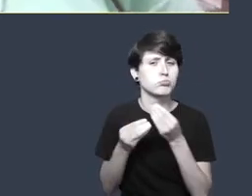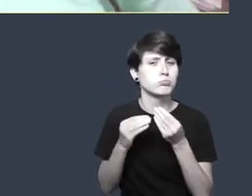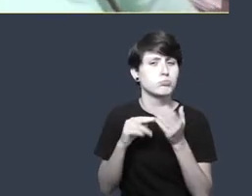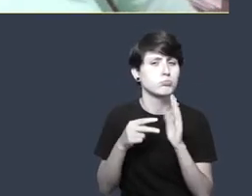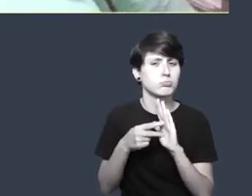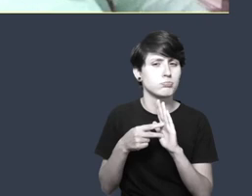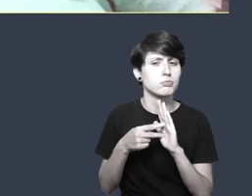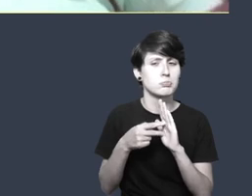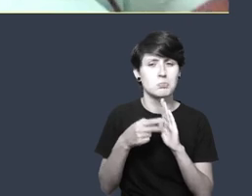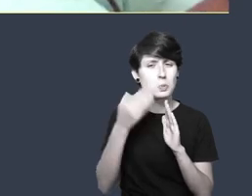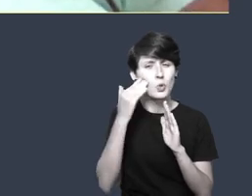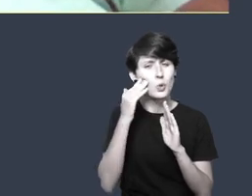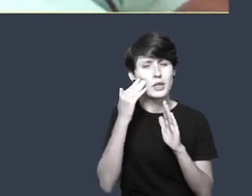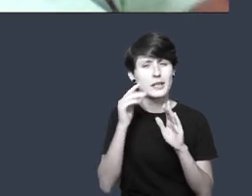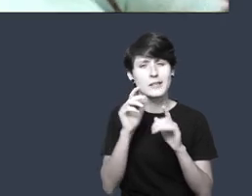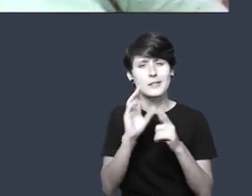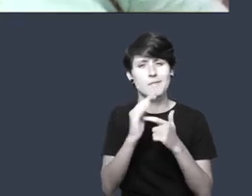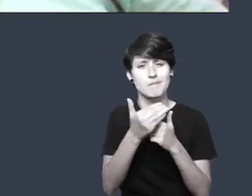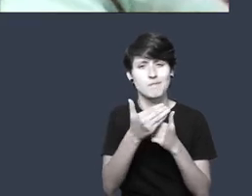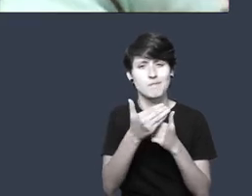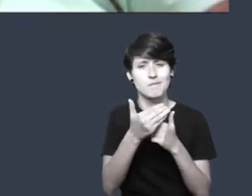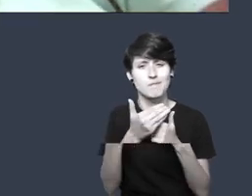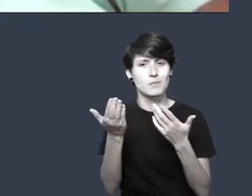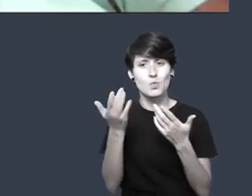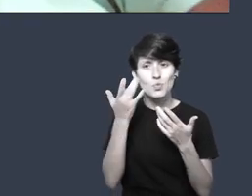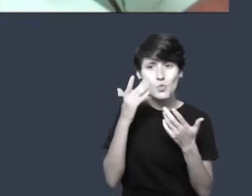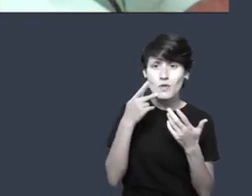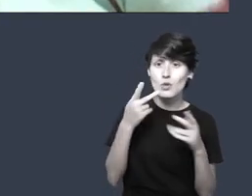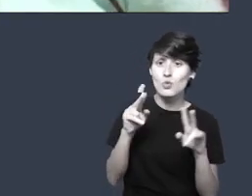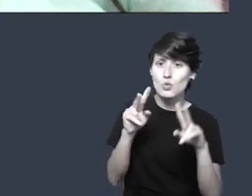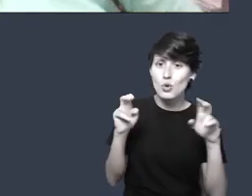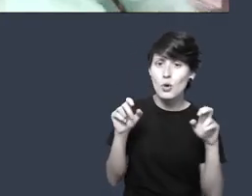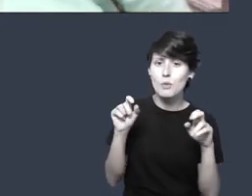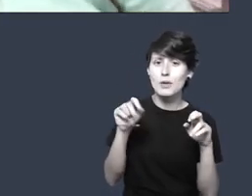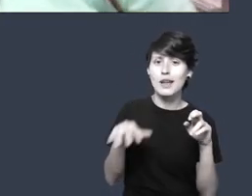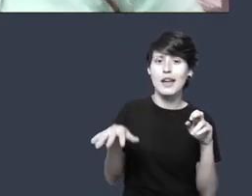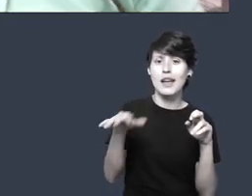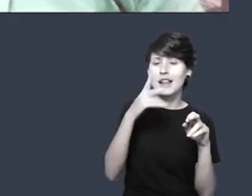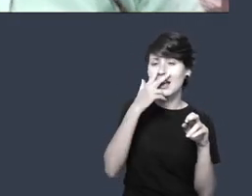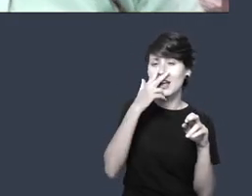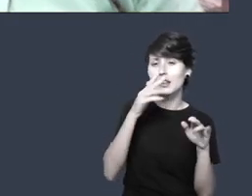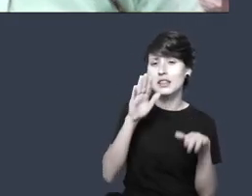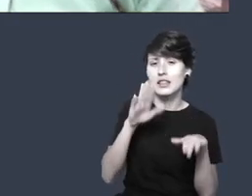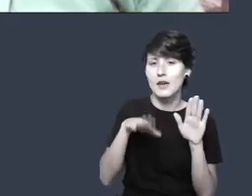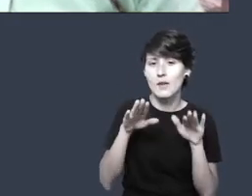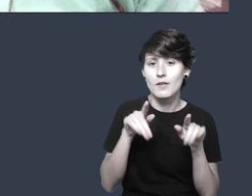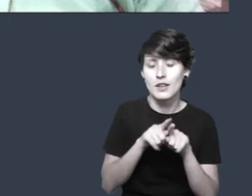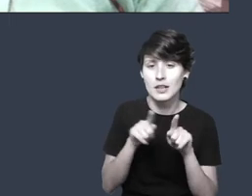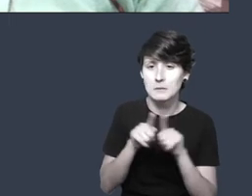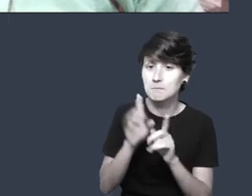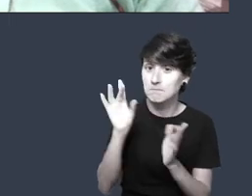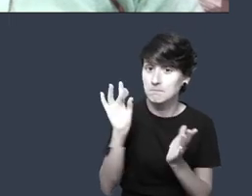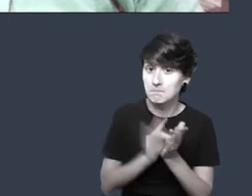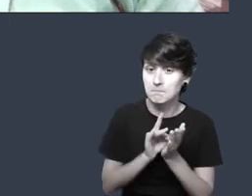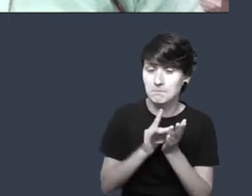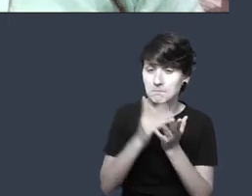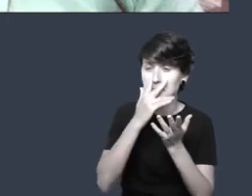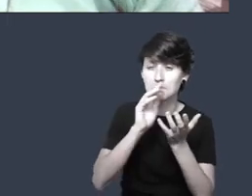O que seria isso? Eu não entendi esse termo. Não, Depende eu não desse termo. sei se ele está falando sobre. Deve ser, eu diria que deve ser algo como realidade